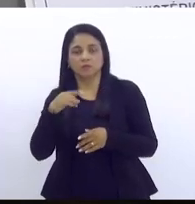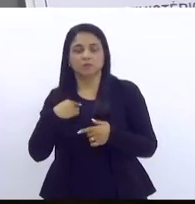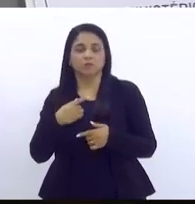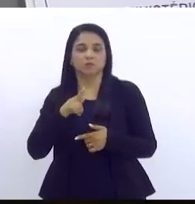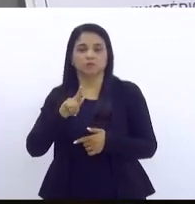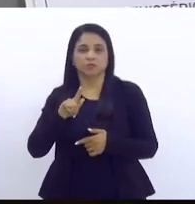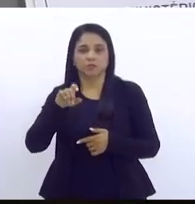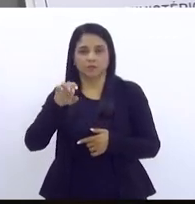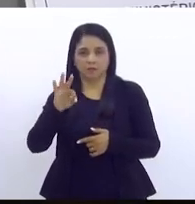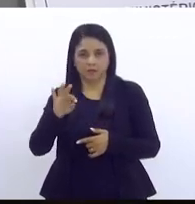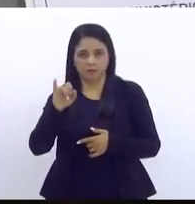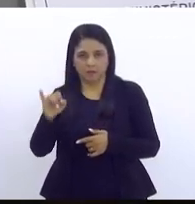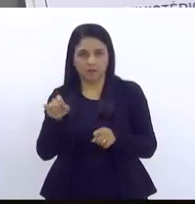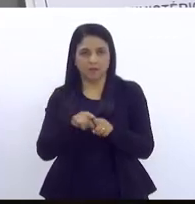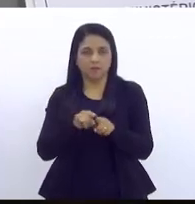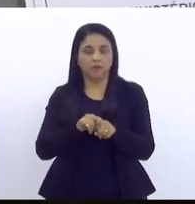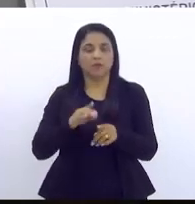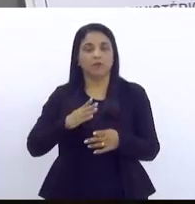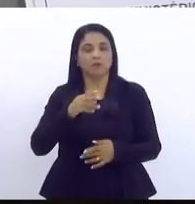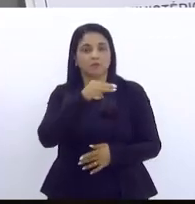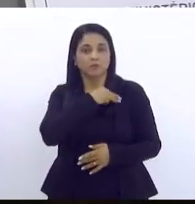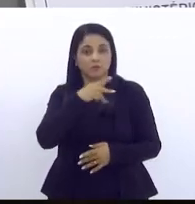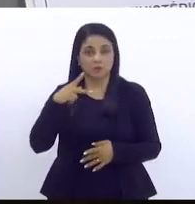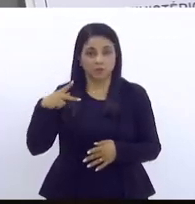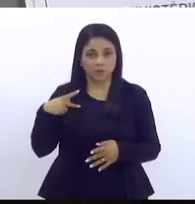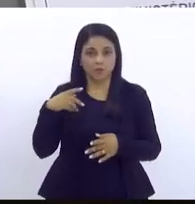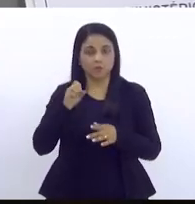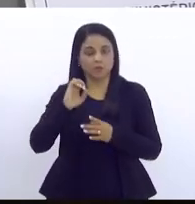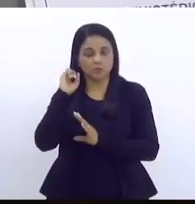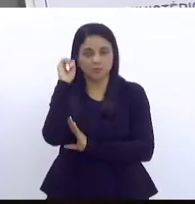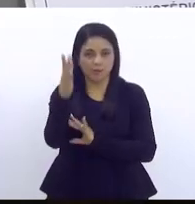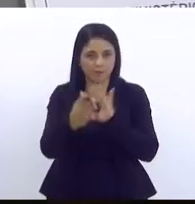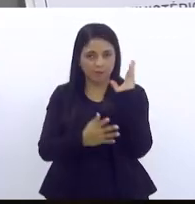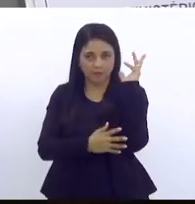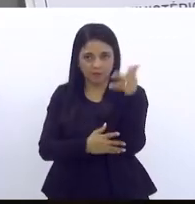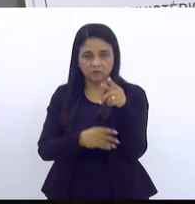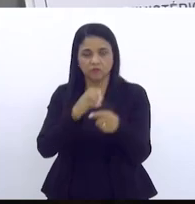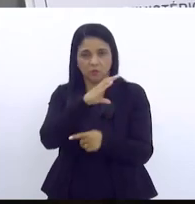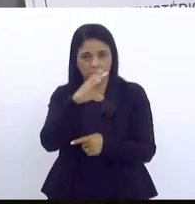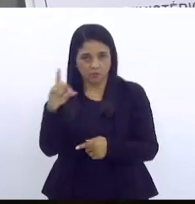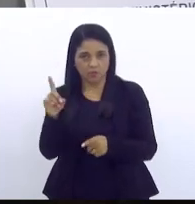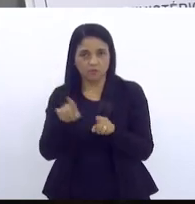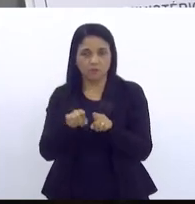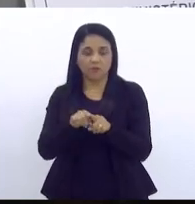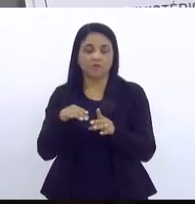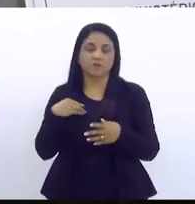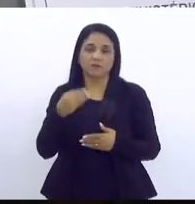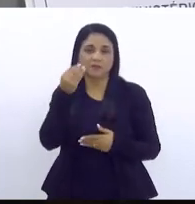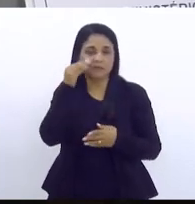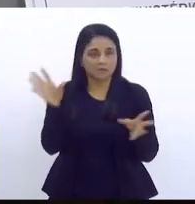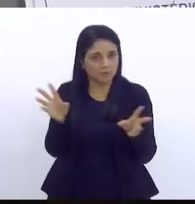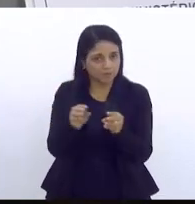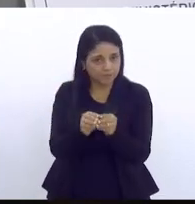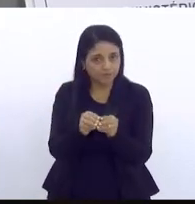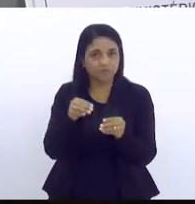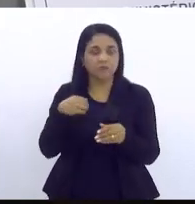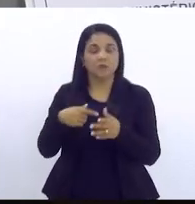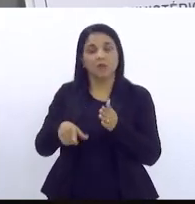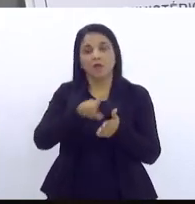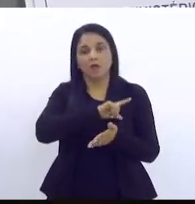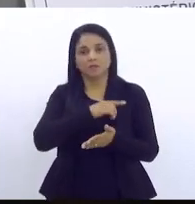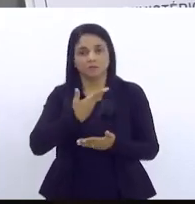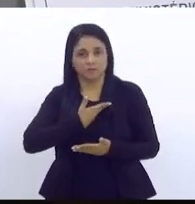e membro colaborador do Conselho Nacional do Ministério Público na comissão de Meio Ambiente Ah vou tentar ser breve porque os colegas que me